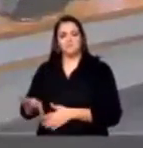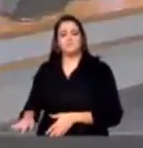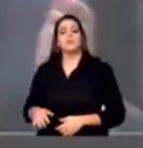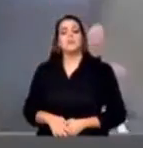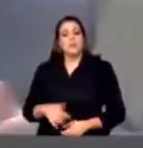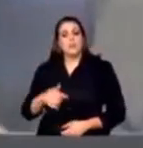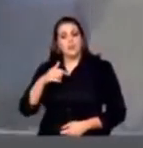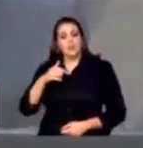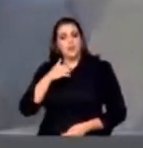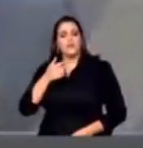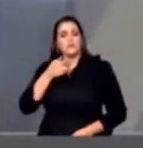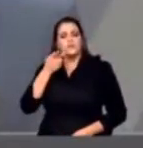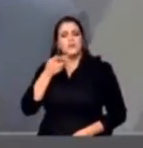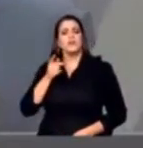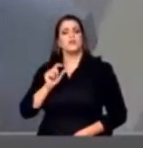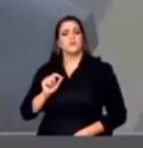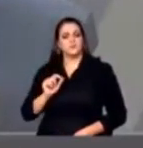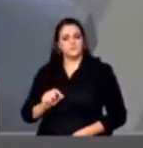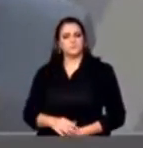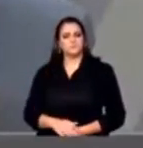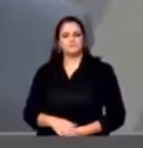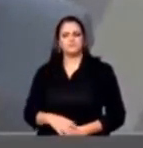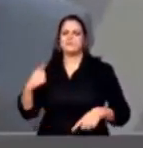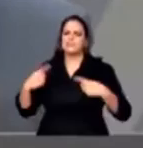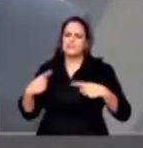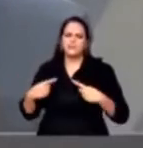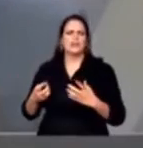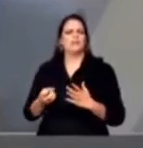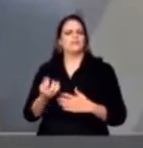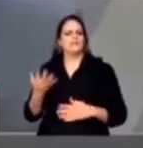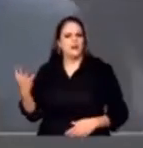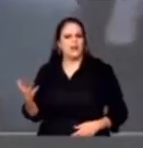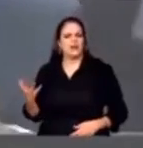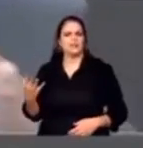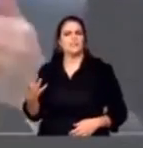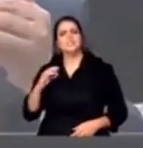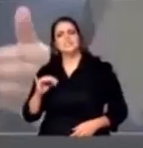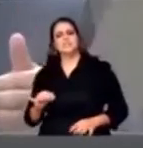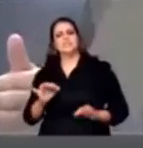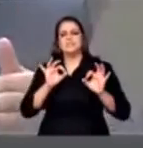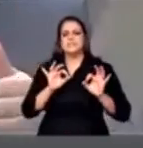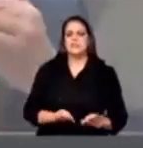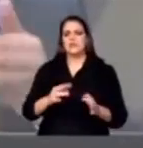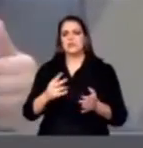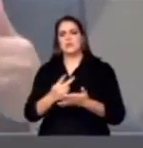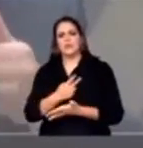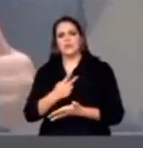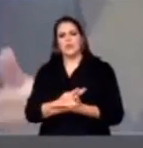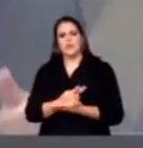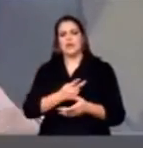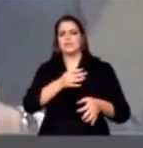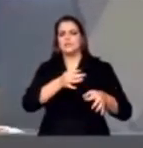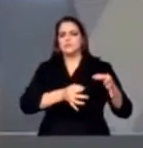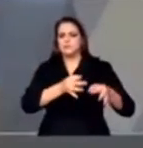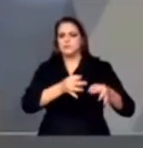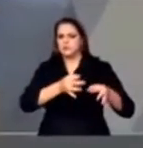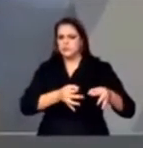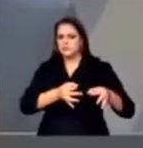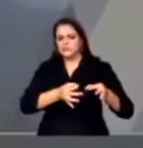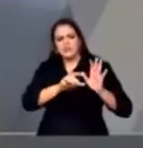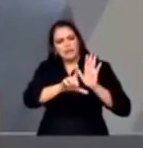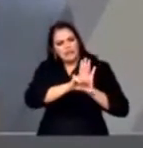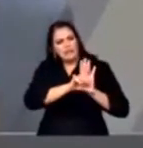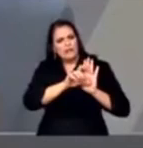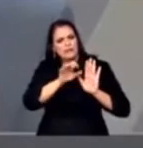nós discutimos muito sobre a natureza jurídica do impeachment e vamos continuar fazendo caso haja aprovação do parecer